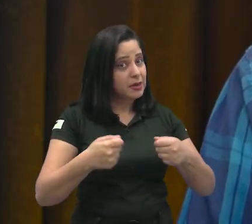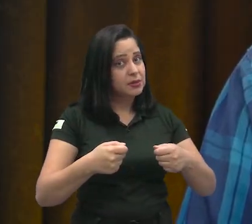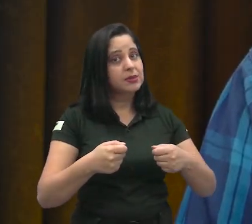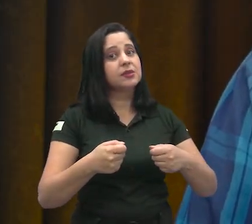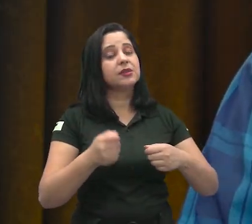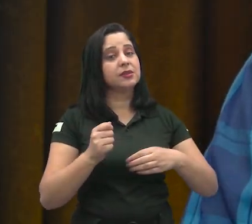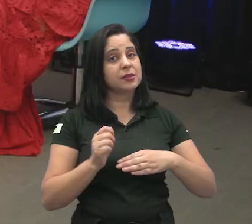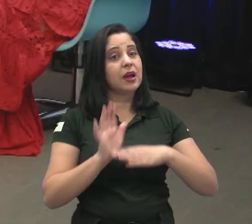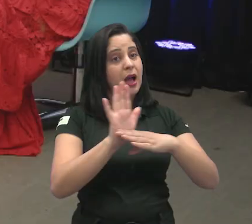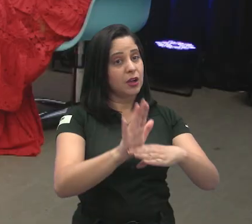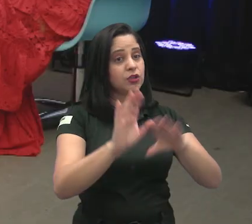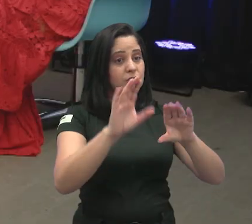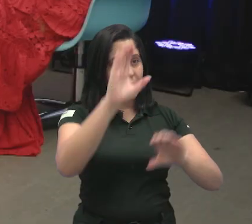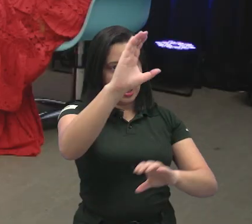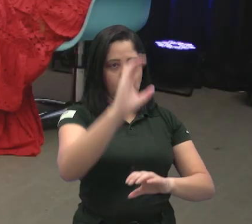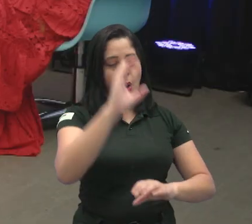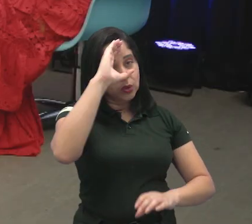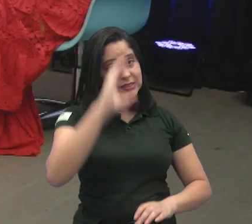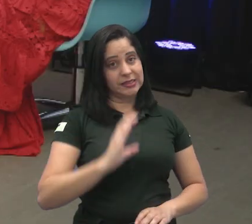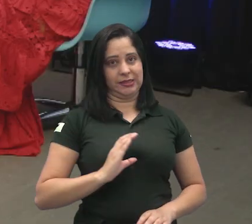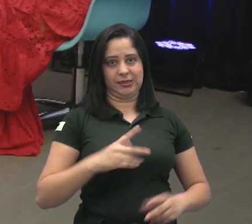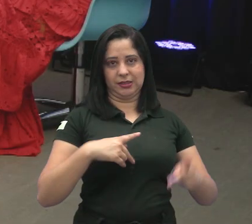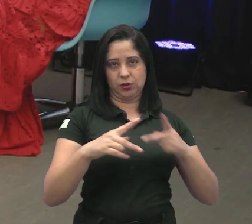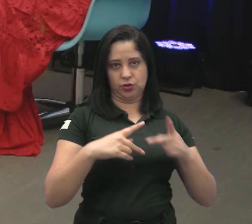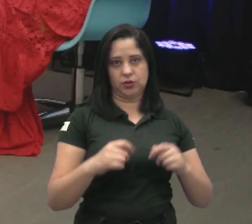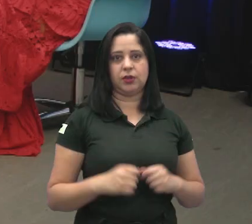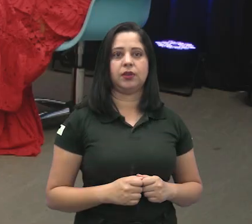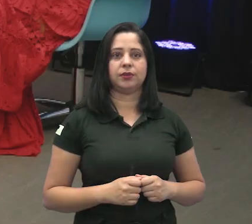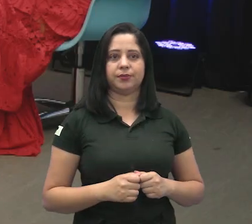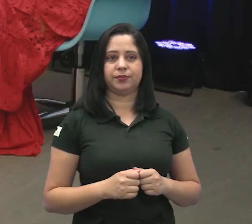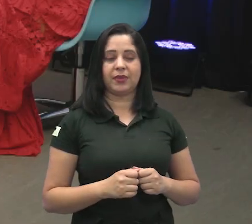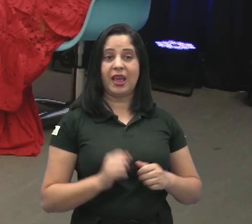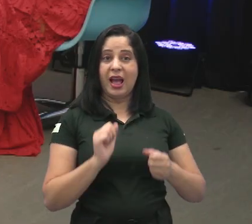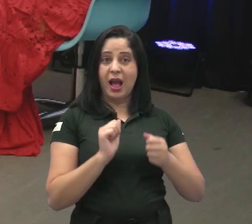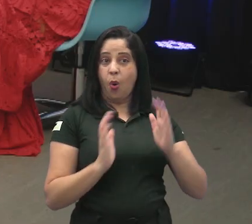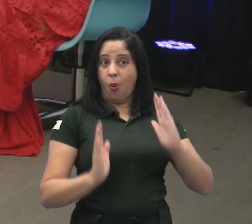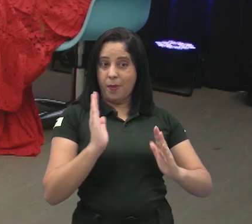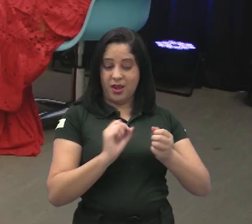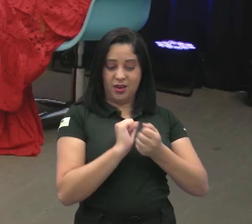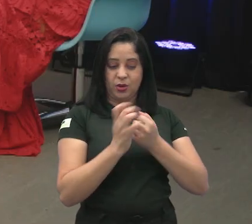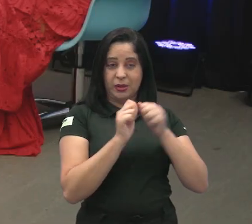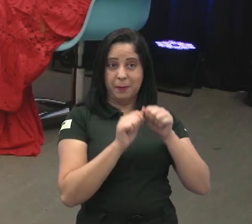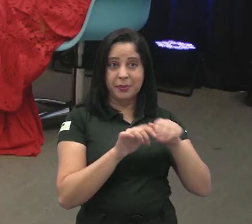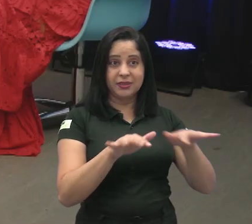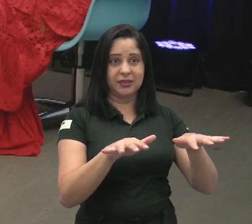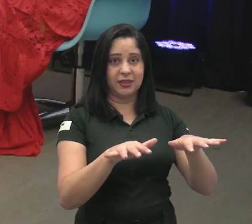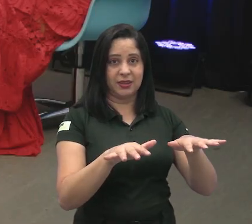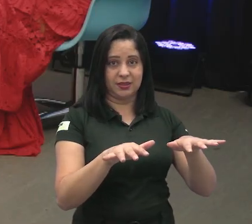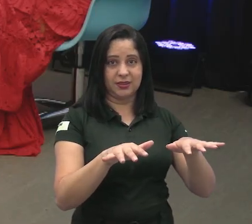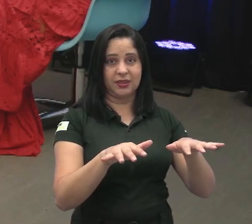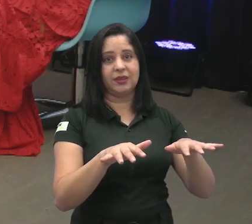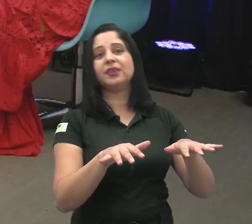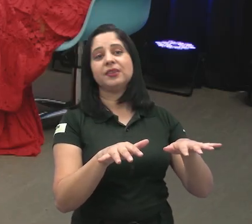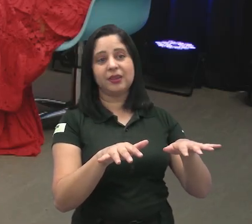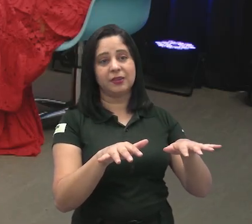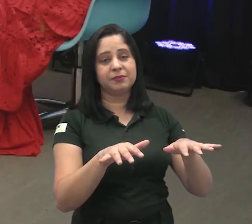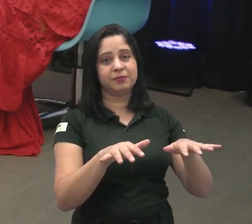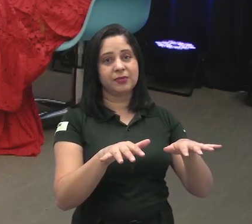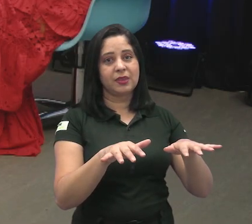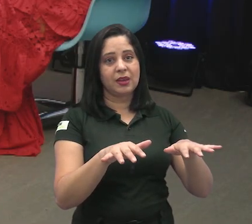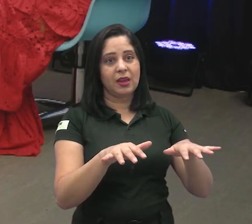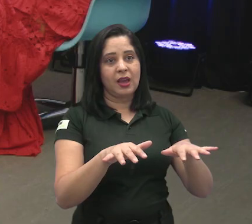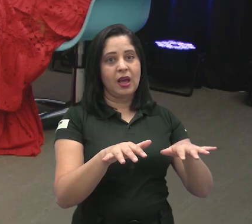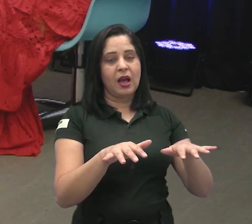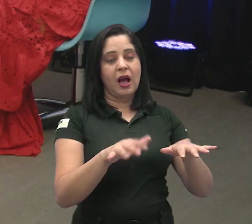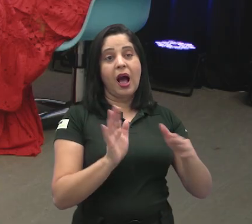cidadão joseense. A pandemia, ela acelerou esse processo, né? A pandemia, na verdade, ela acelerou vários processos mas nesse,